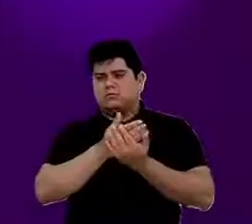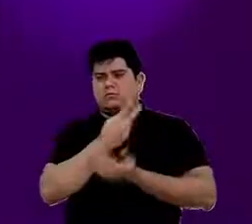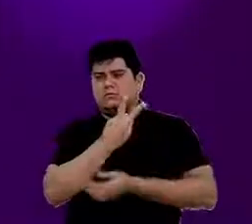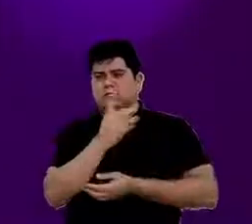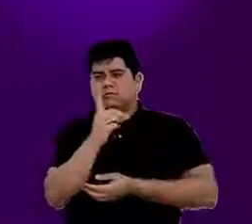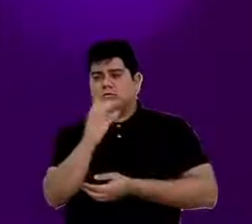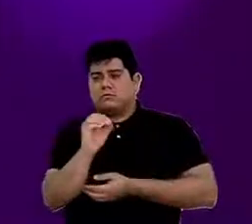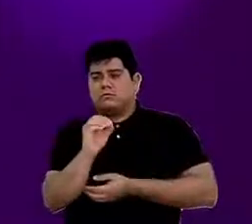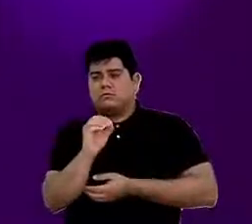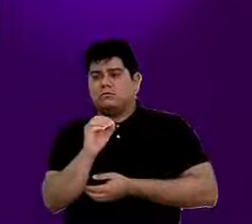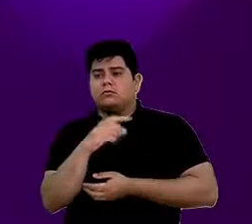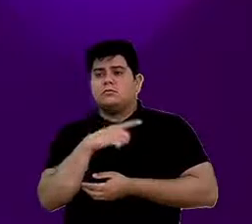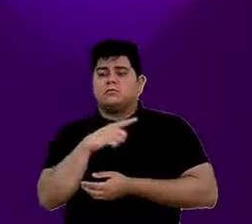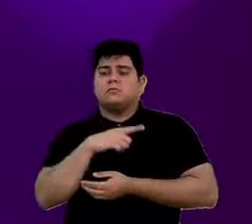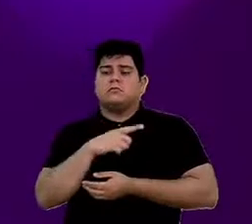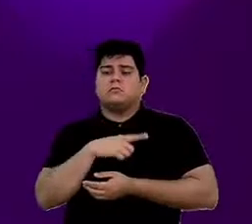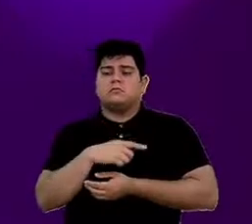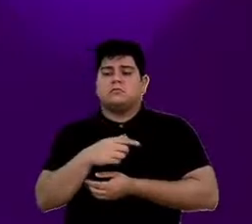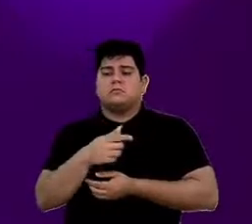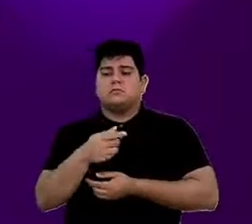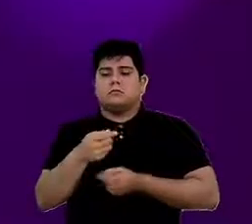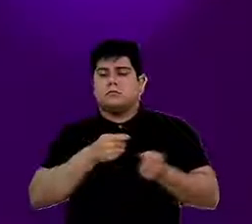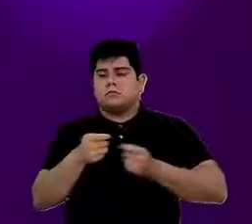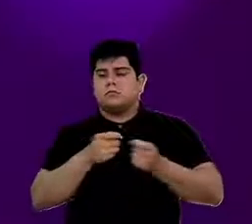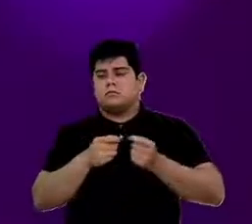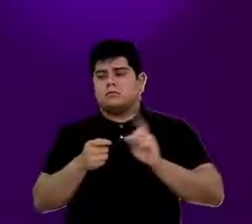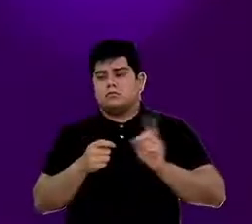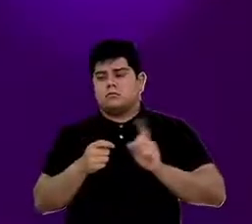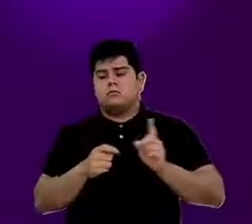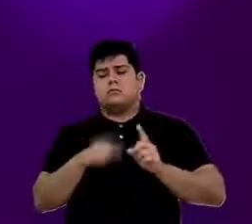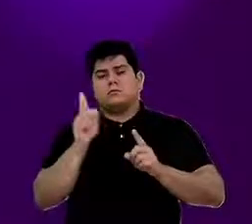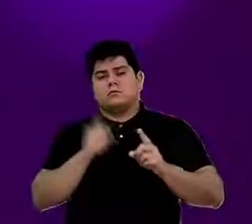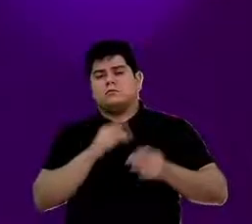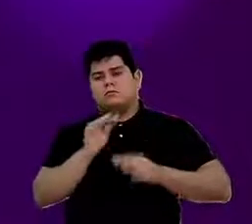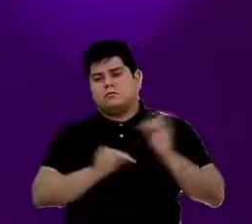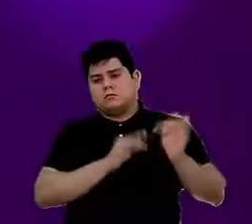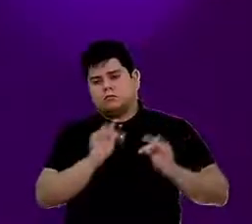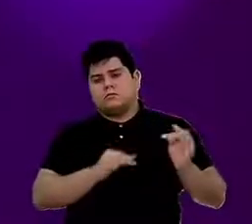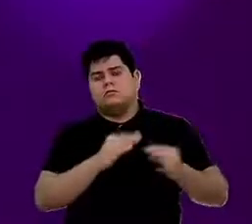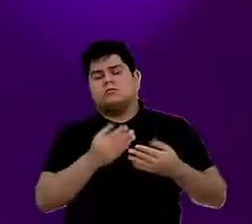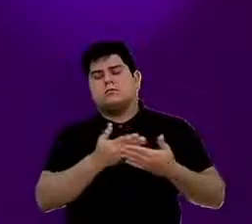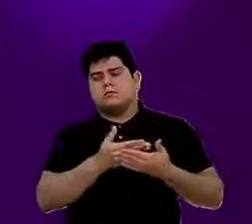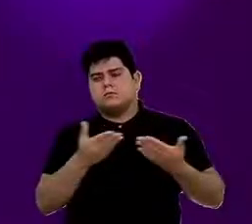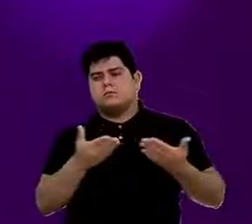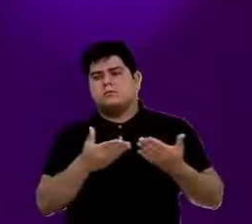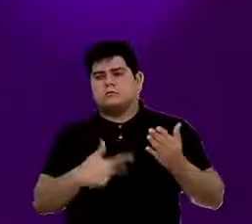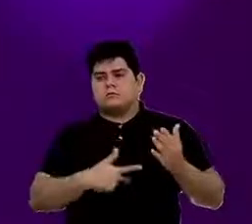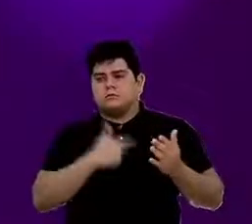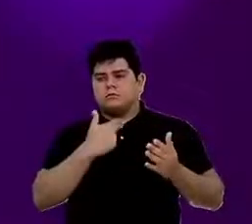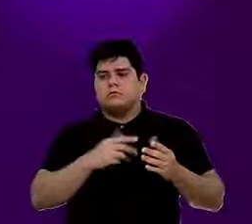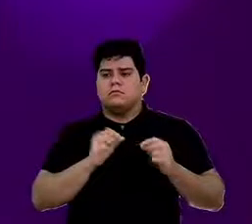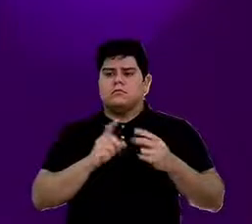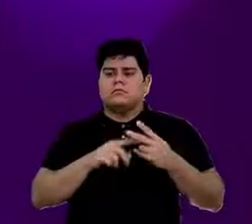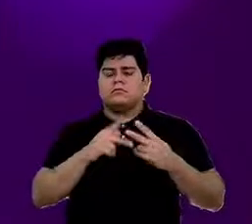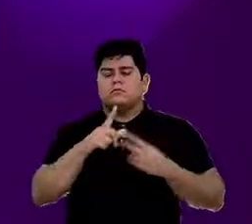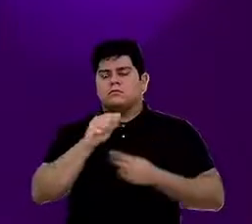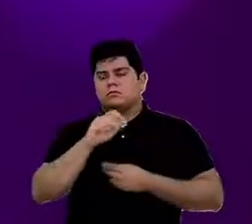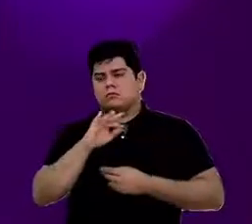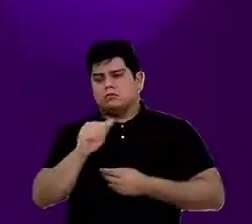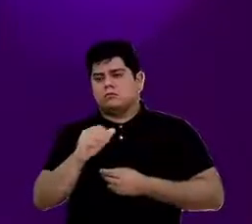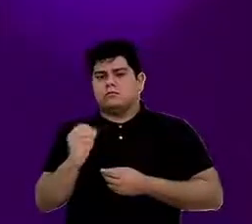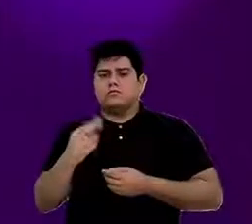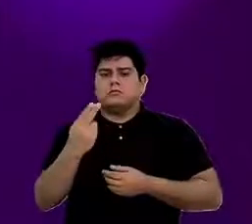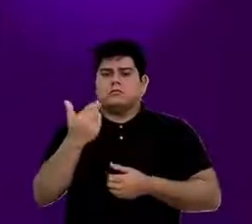pacientes, e aí o braço controle não é só tratamento clínico isolado, vai ser o tratamento cirúrgico, que pode ser plástica ou